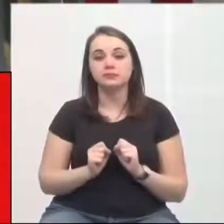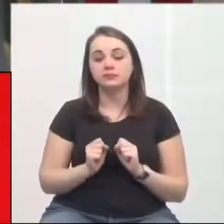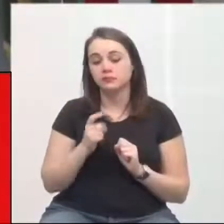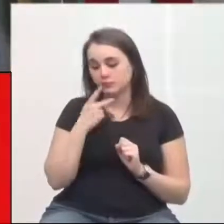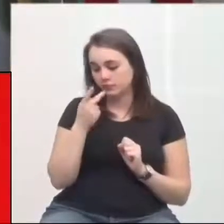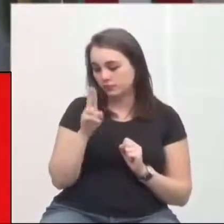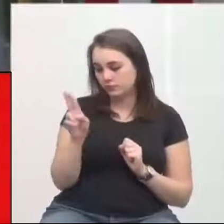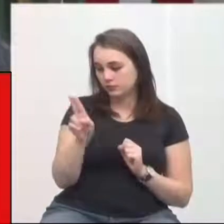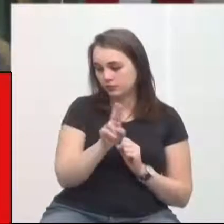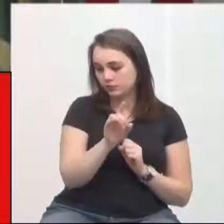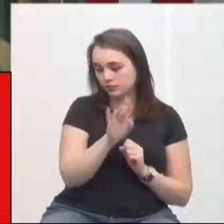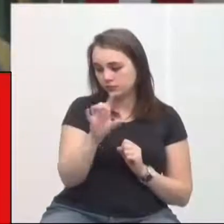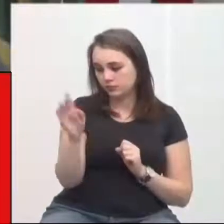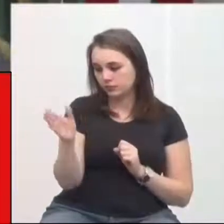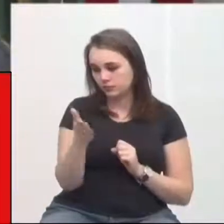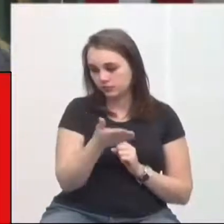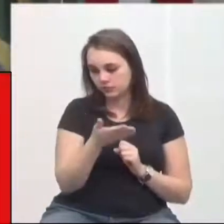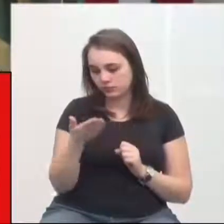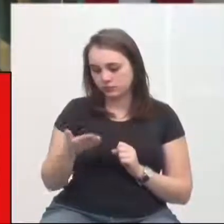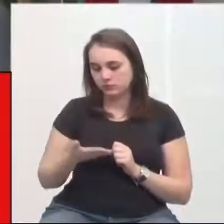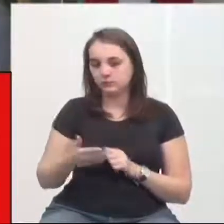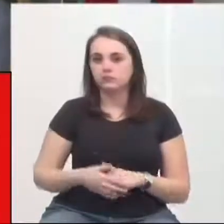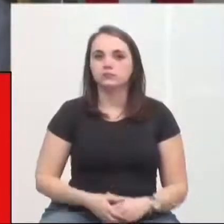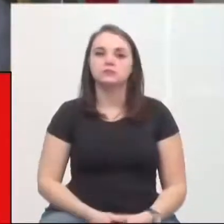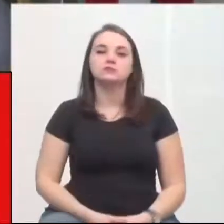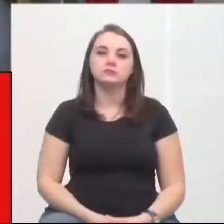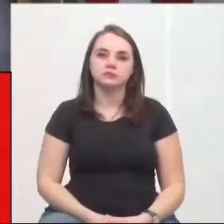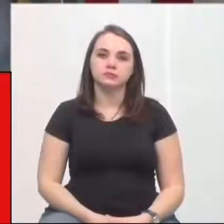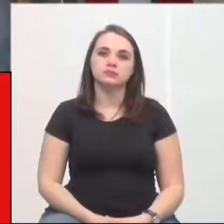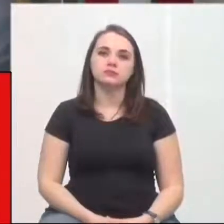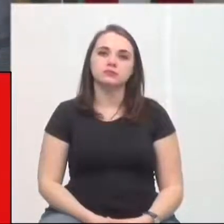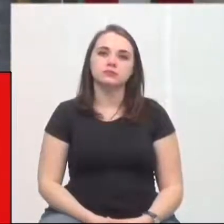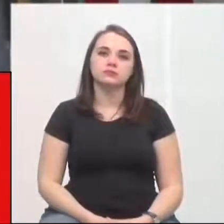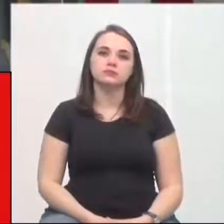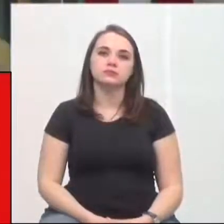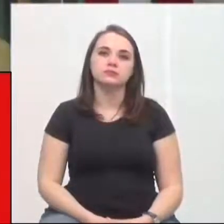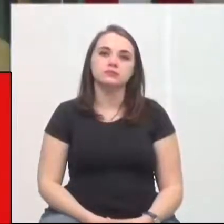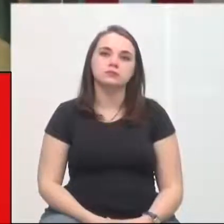citá-los nessa a presença, que realmente nos traz muita alegria.